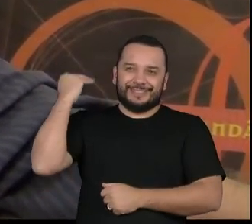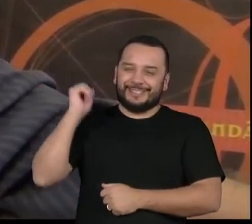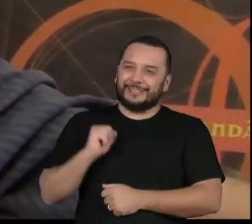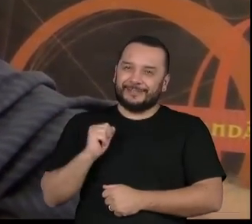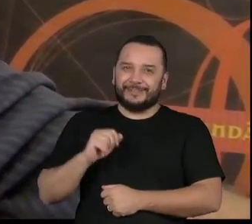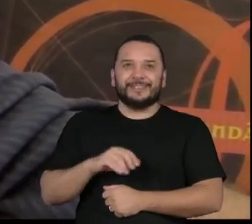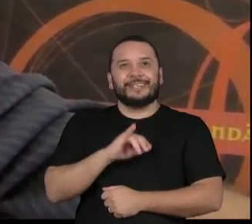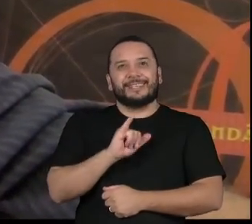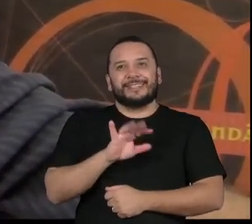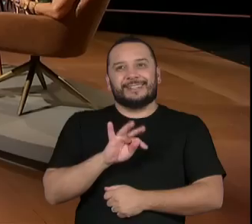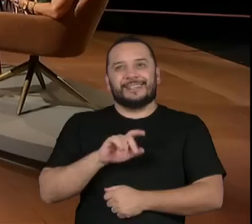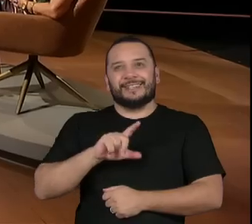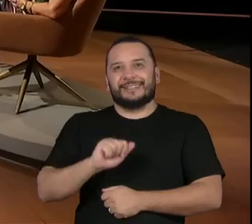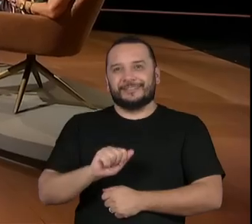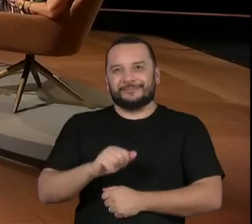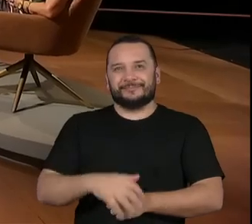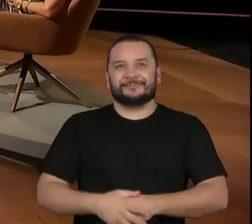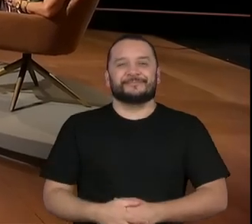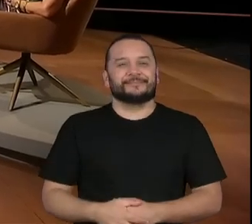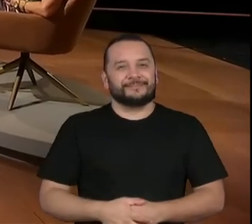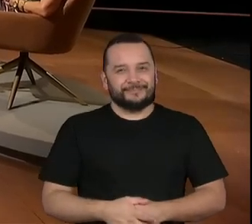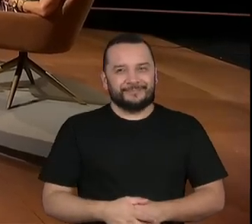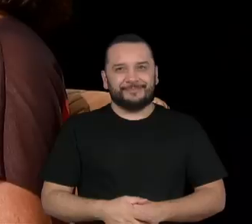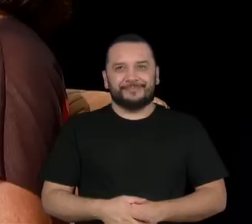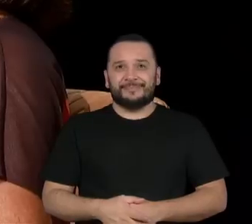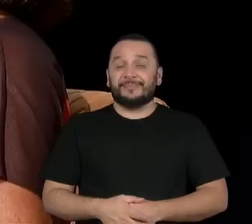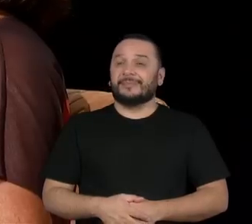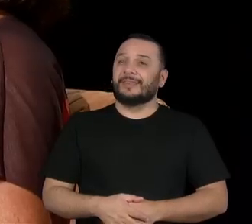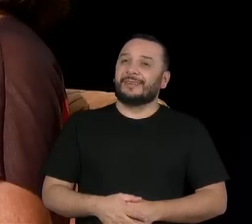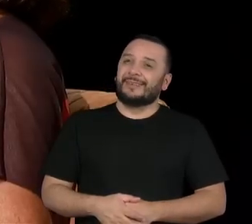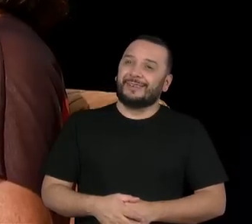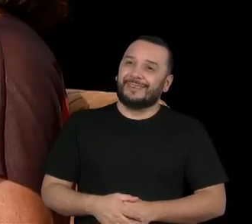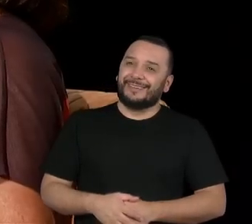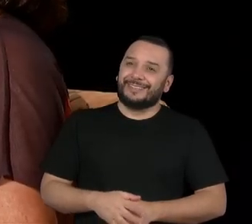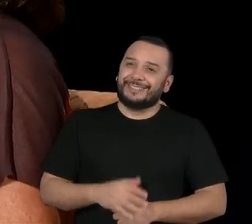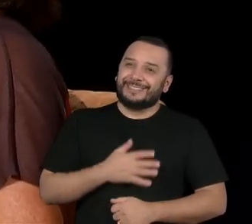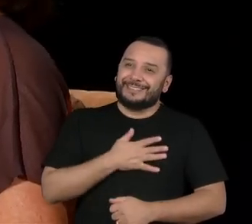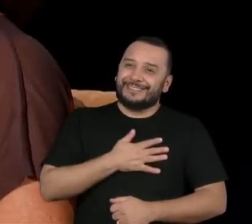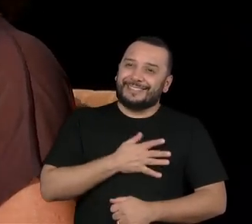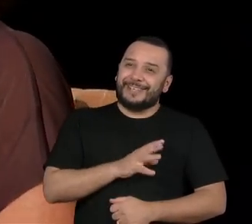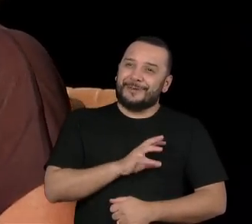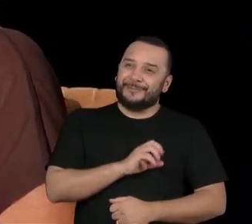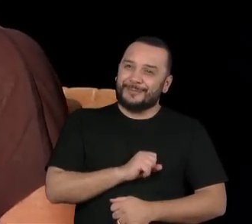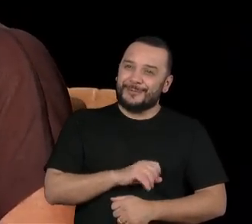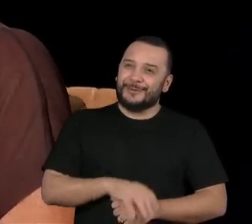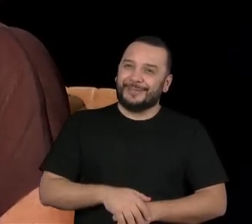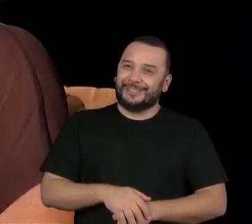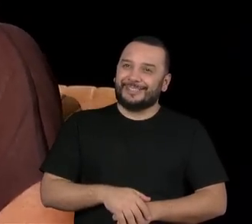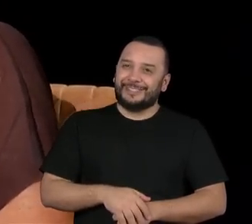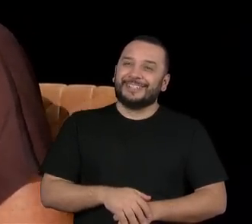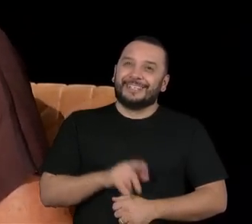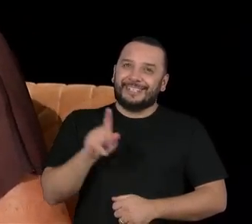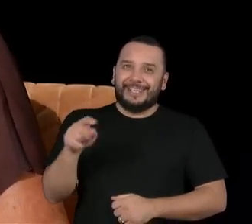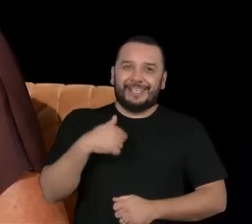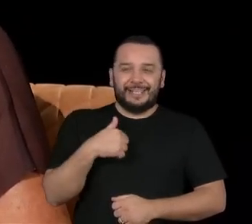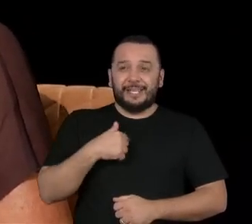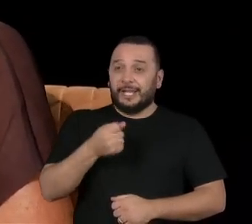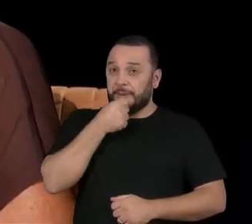é a Ítala Nandi. Que amado. Ele fez uma matéria